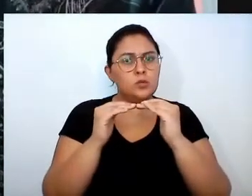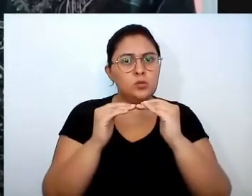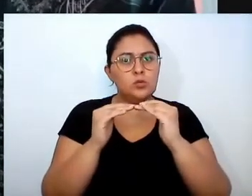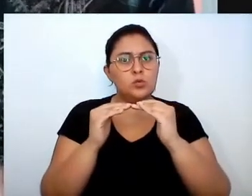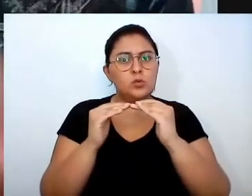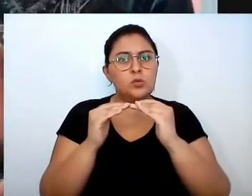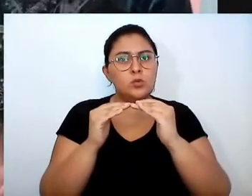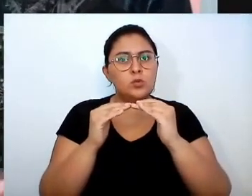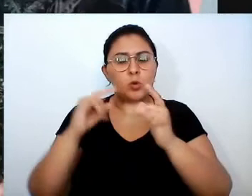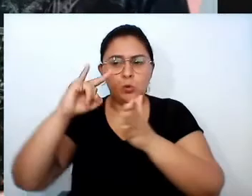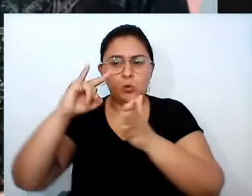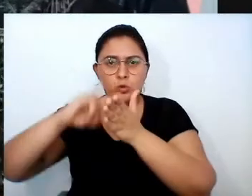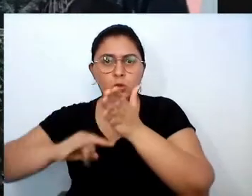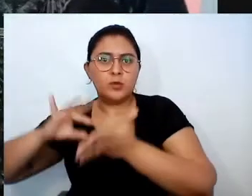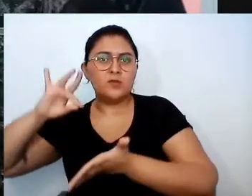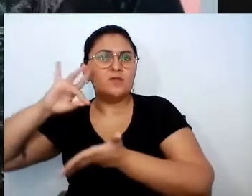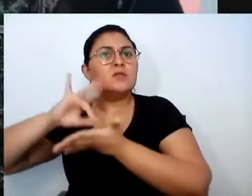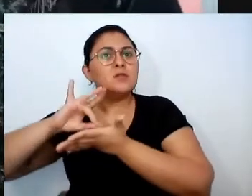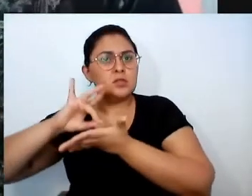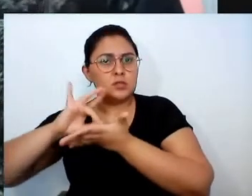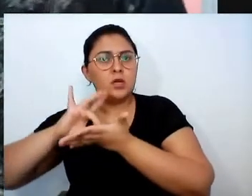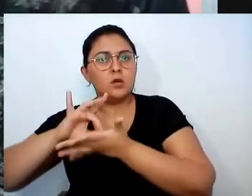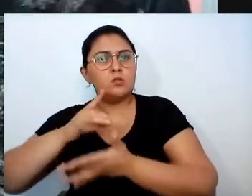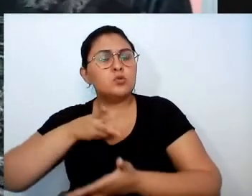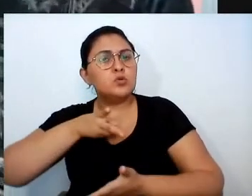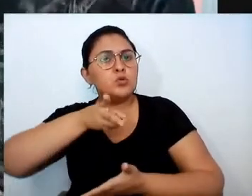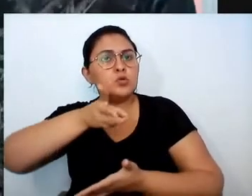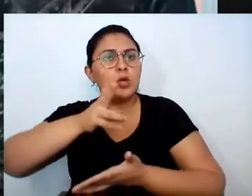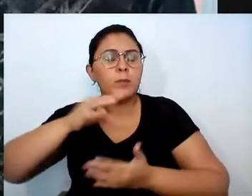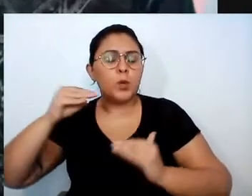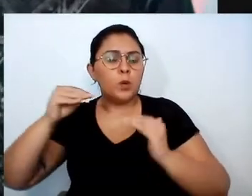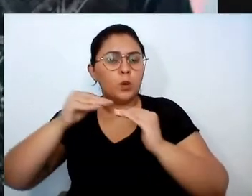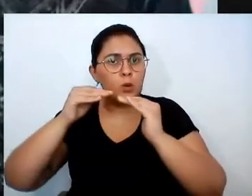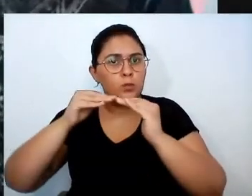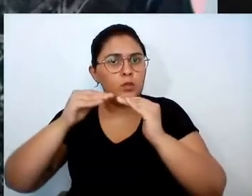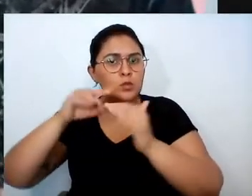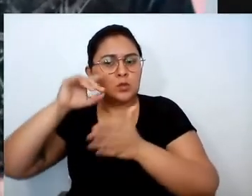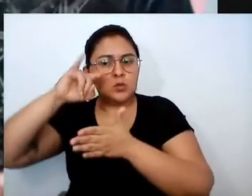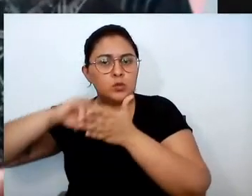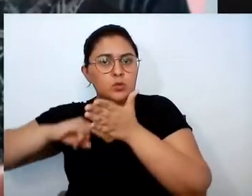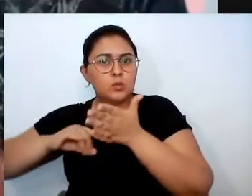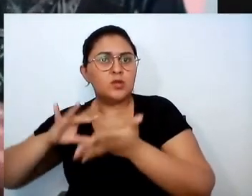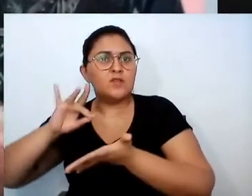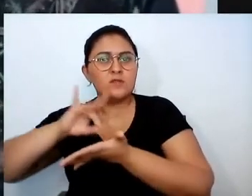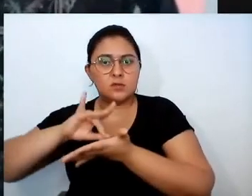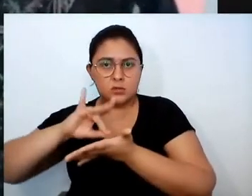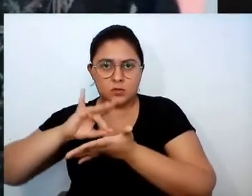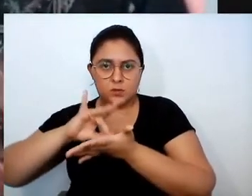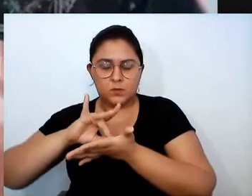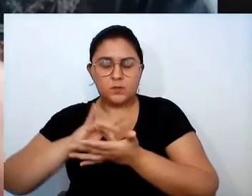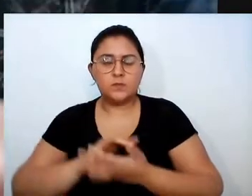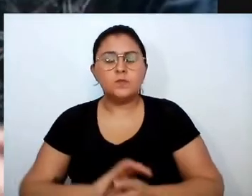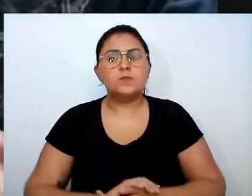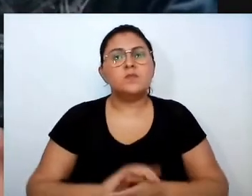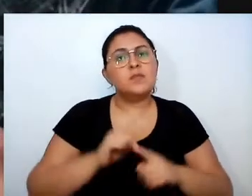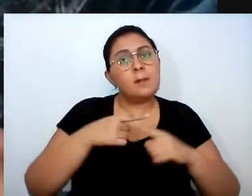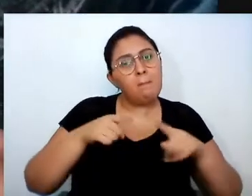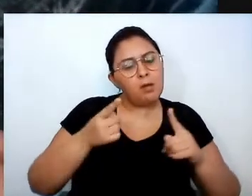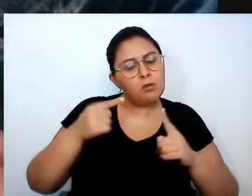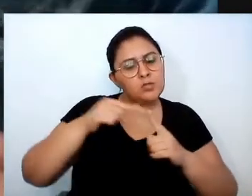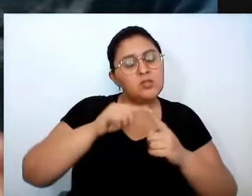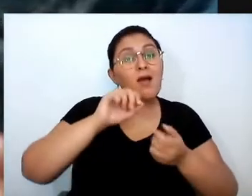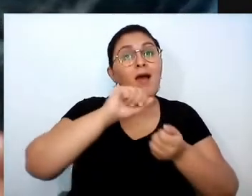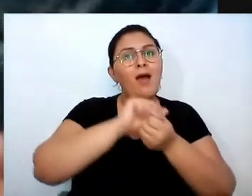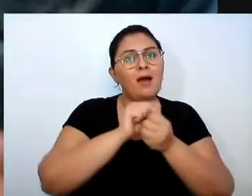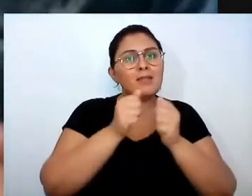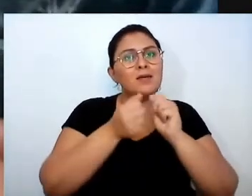uma melhor qualidade de leitura também, né? Uma sim, maior facilidade. Então, vem trabalhando vários aspectos em